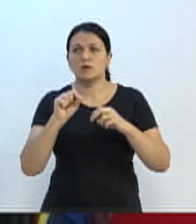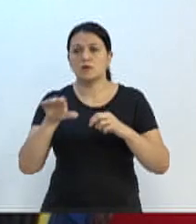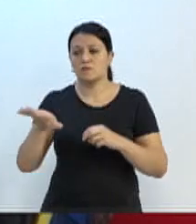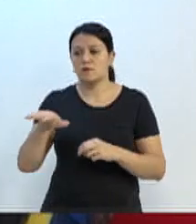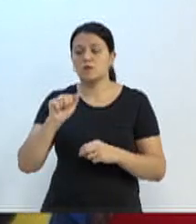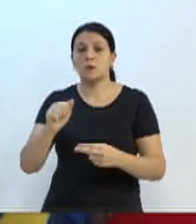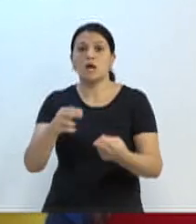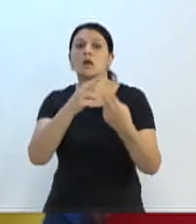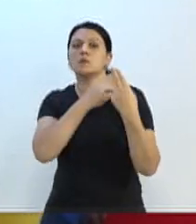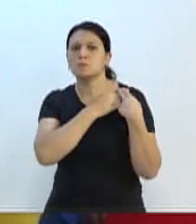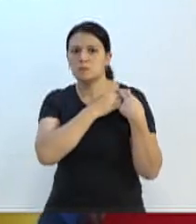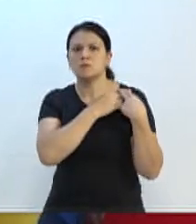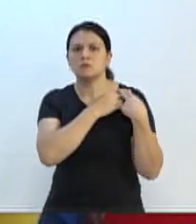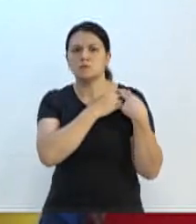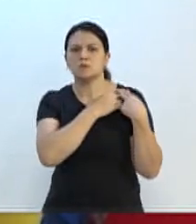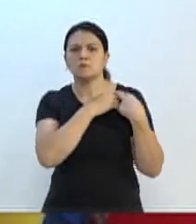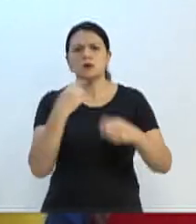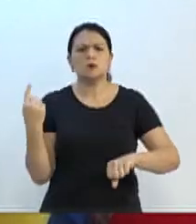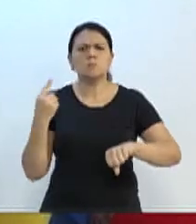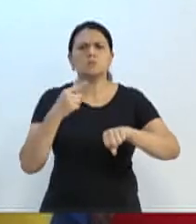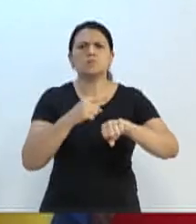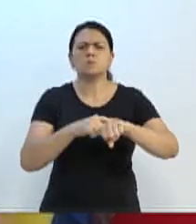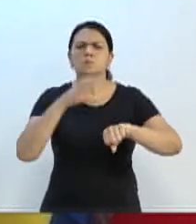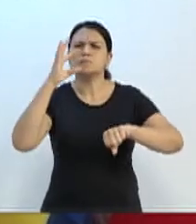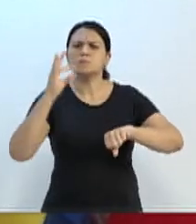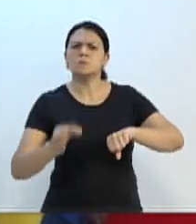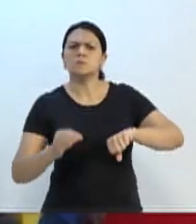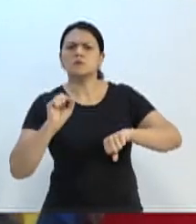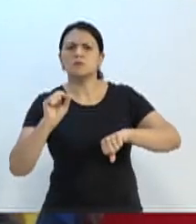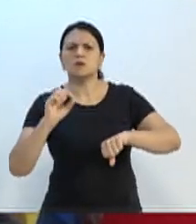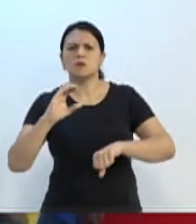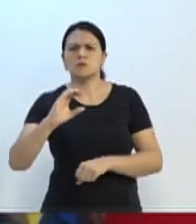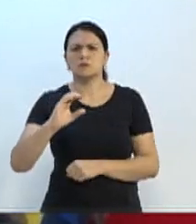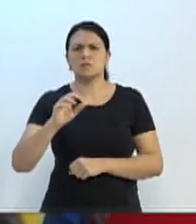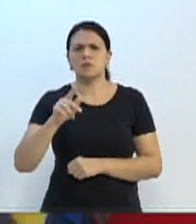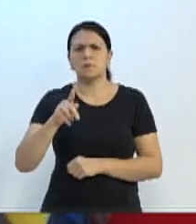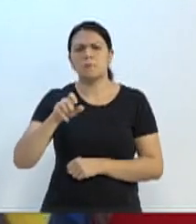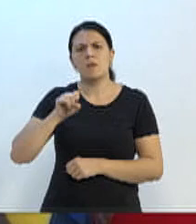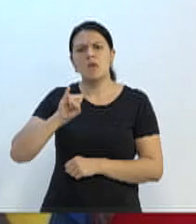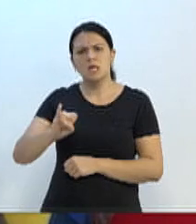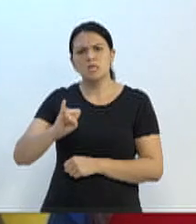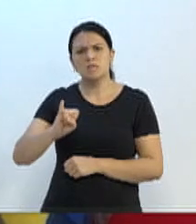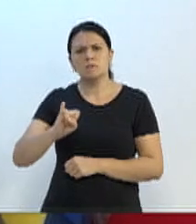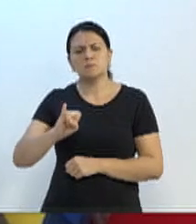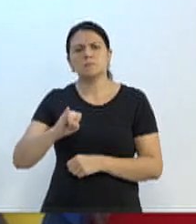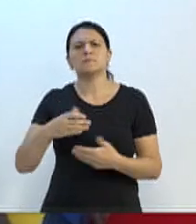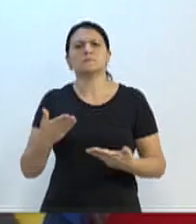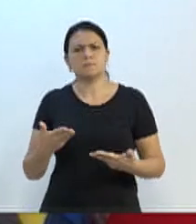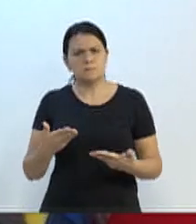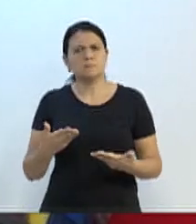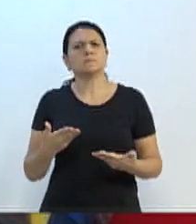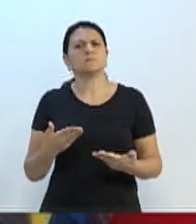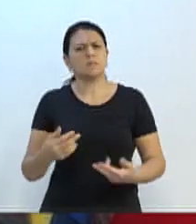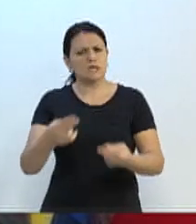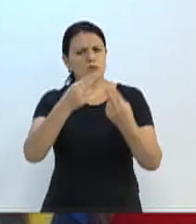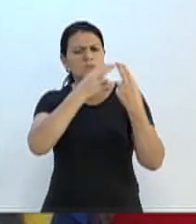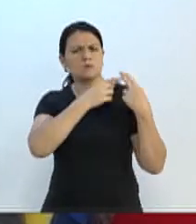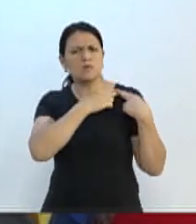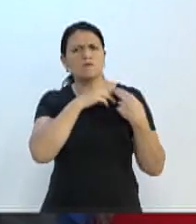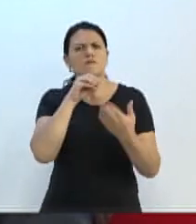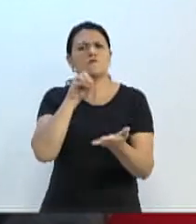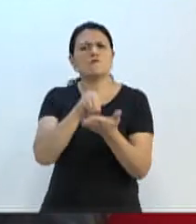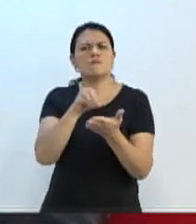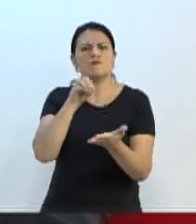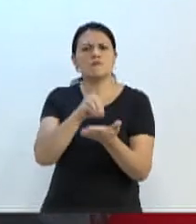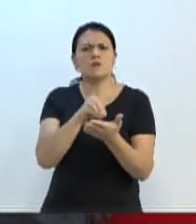responsabilidade, é o momento adequado por uma CPI, para apurar a responsabilidade dos irresponsáveis